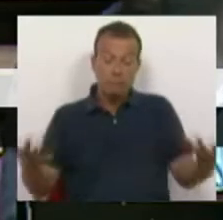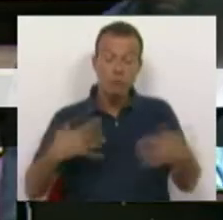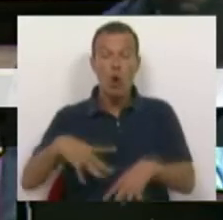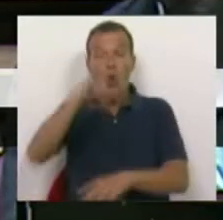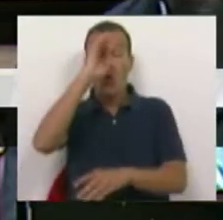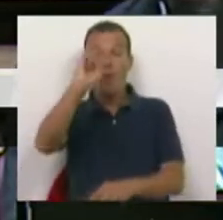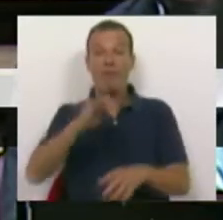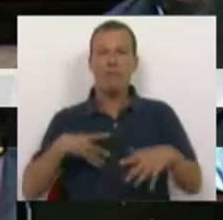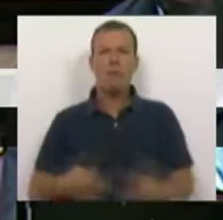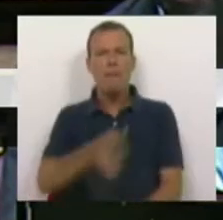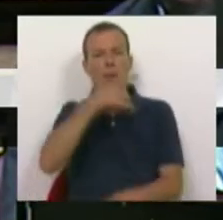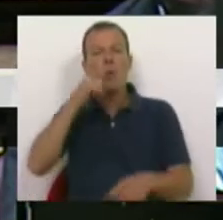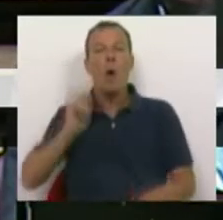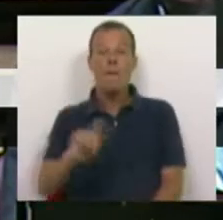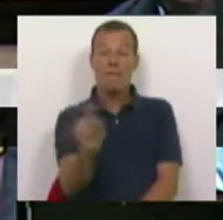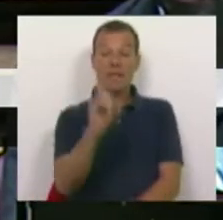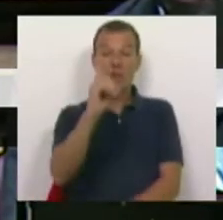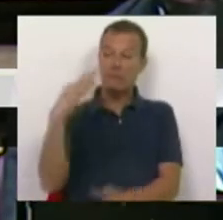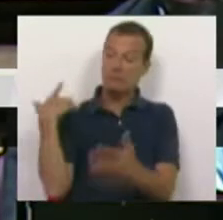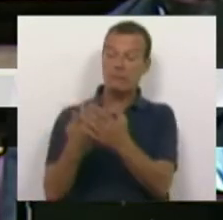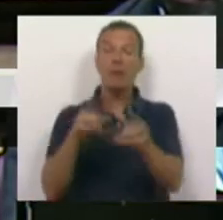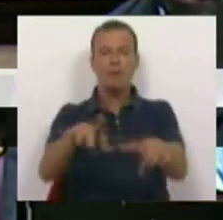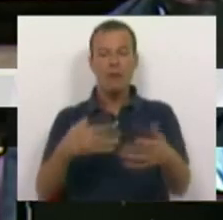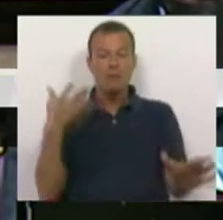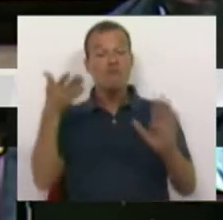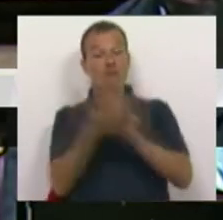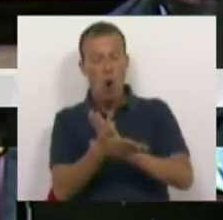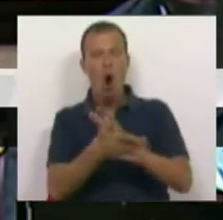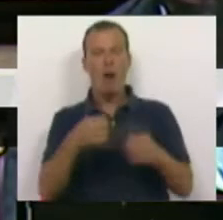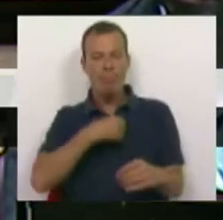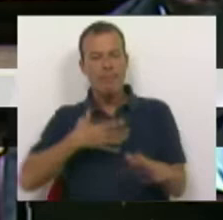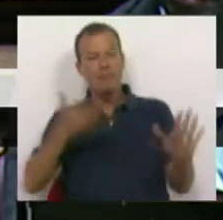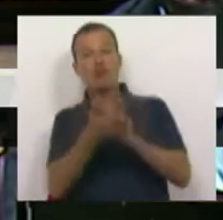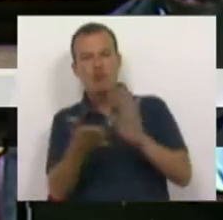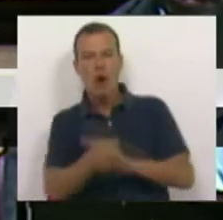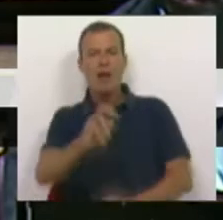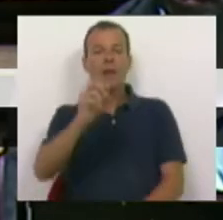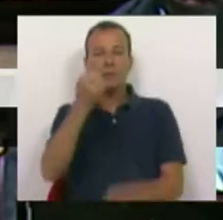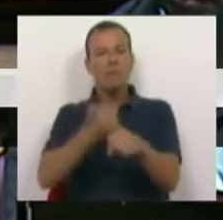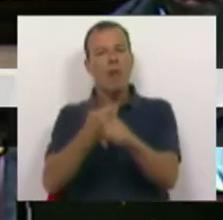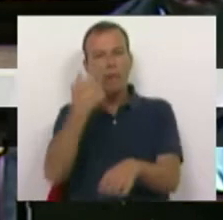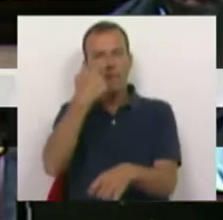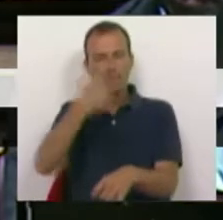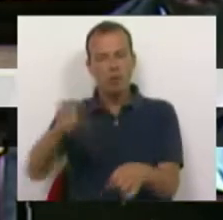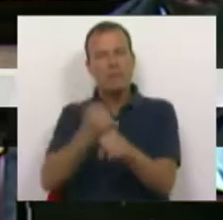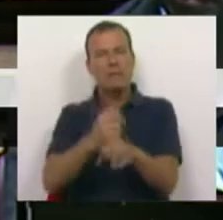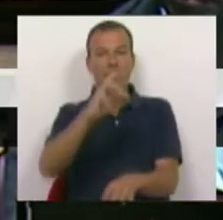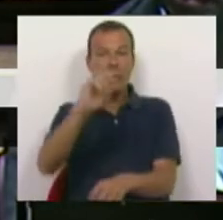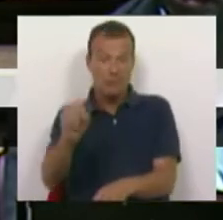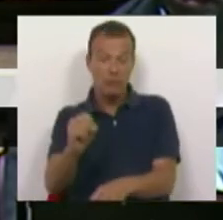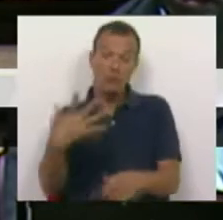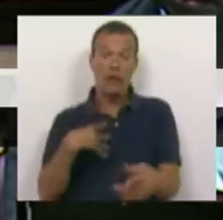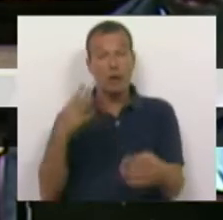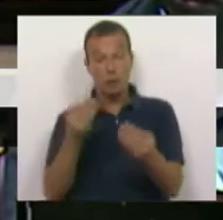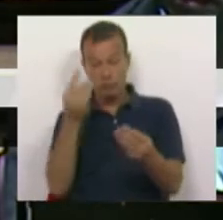Governo comprometeu-se há mais de 6 meses que entrariam para a empresa 30 trabalhadores para comatar a falta de